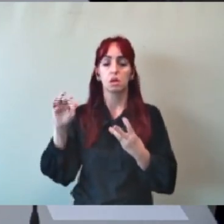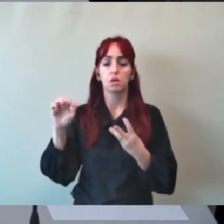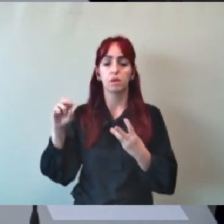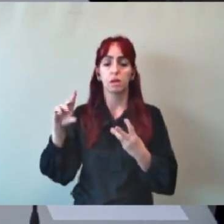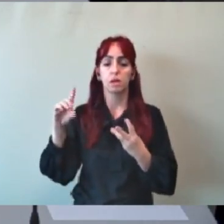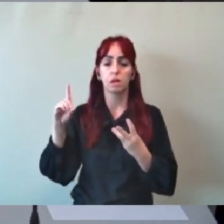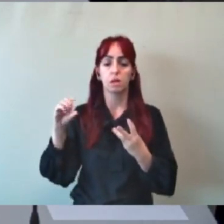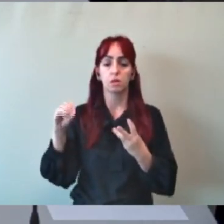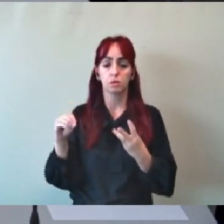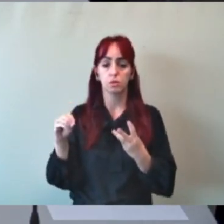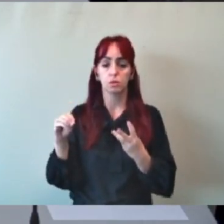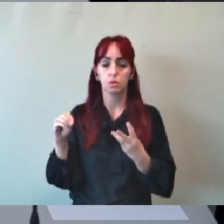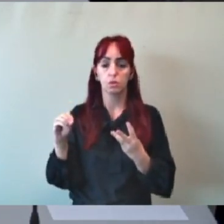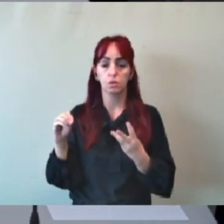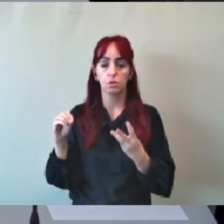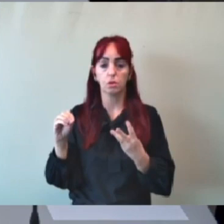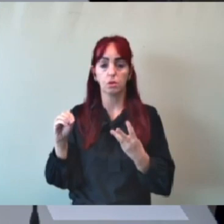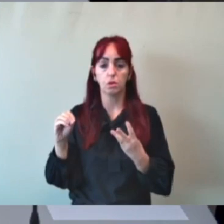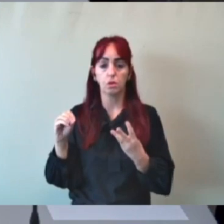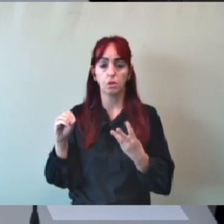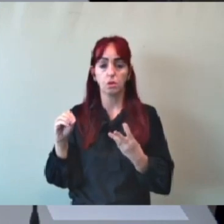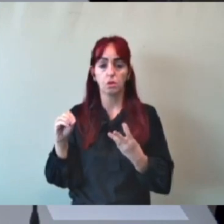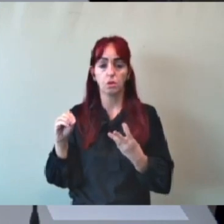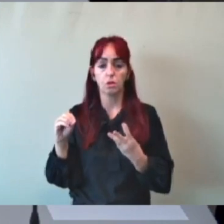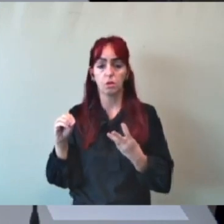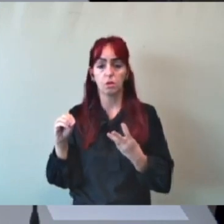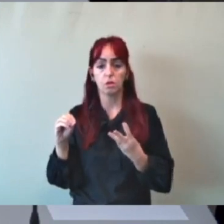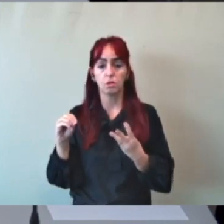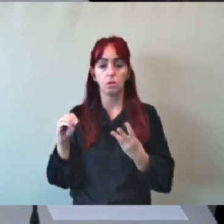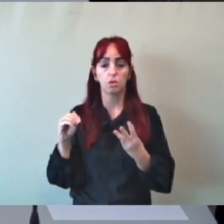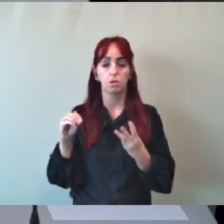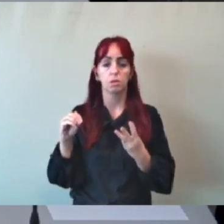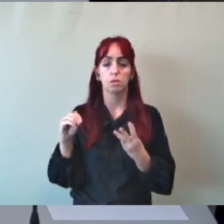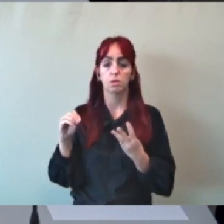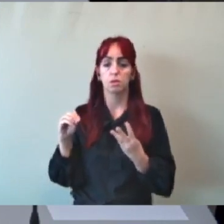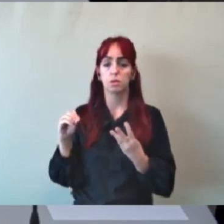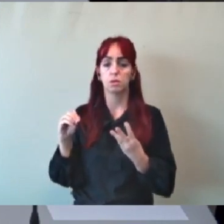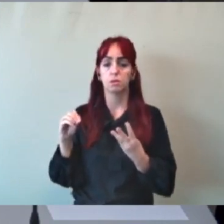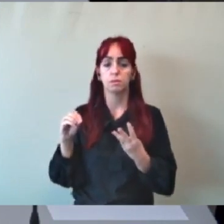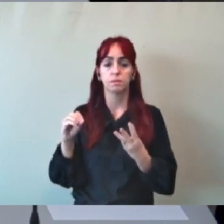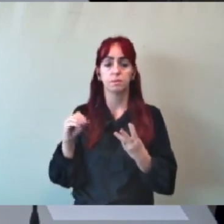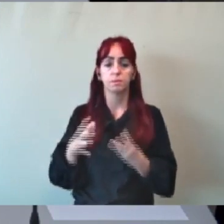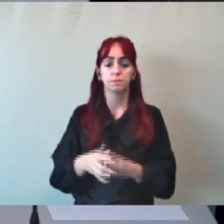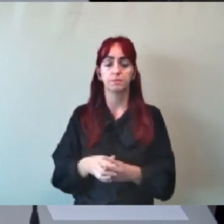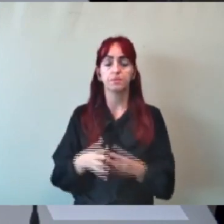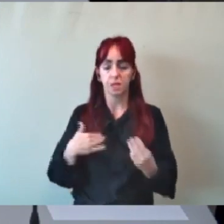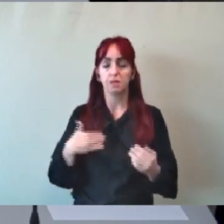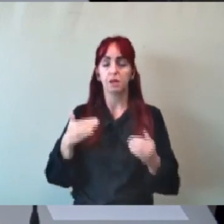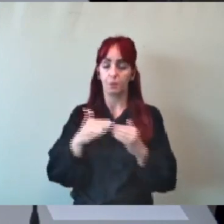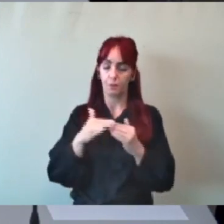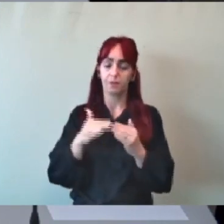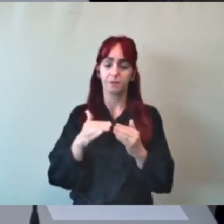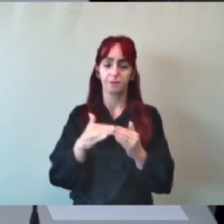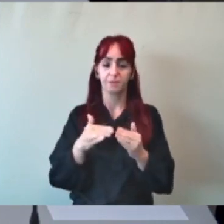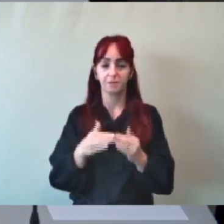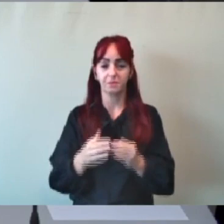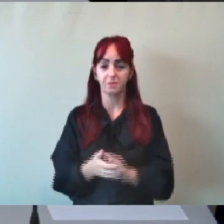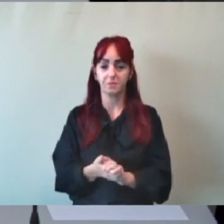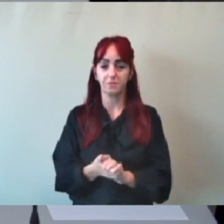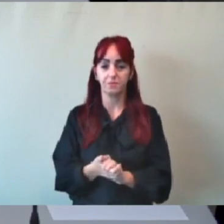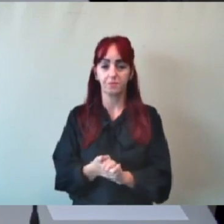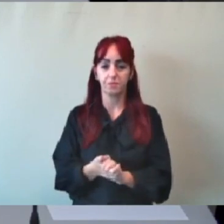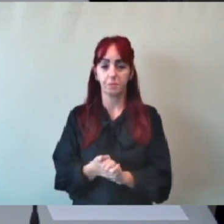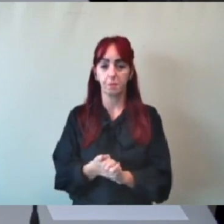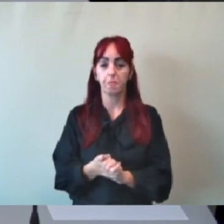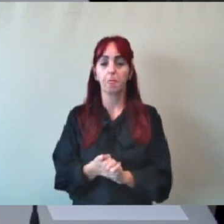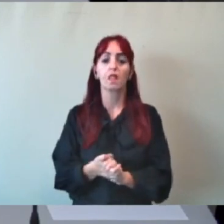sigla? Já decifrei. Não tá. Então, ele falou que... Então estou de acordo. Mas é outra coisa. E